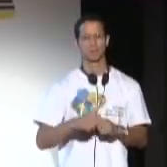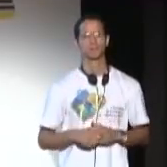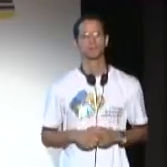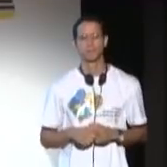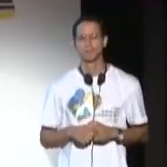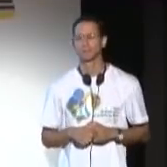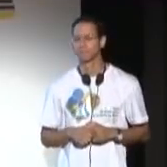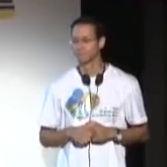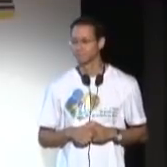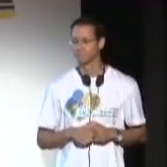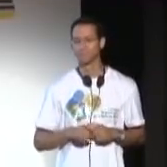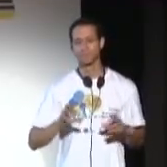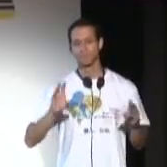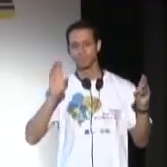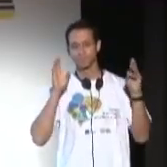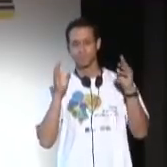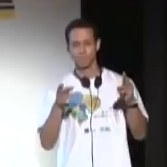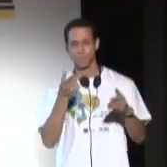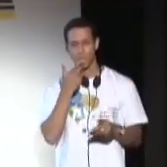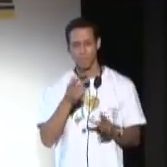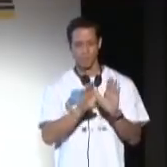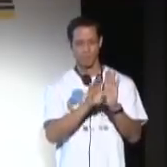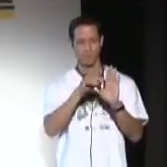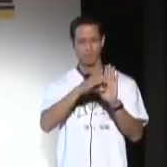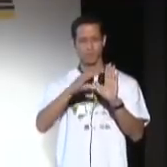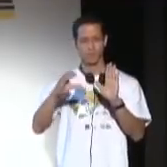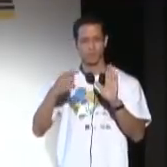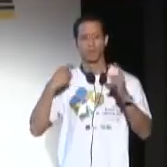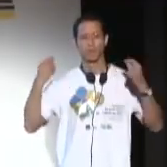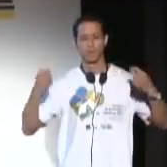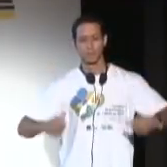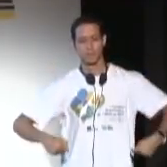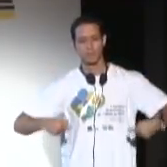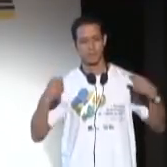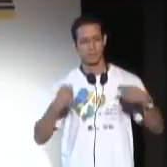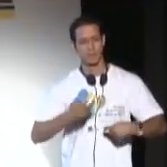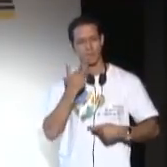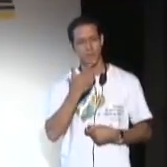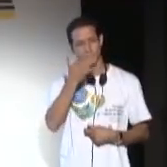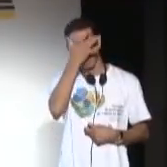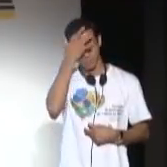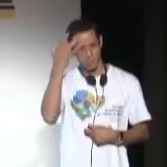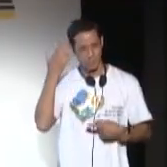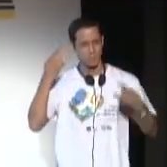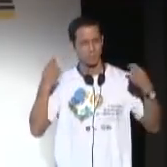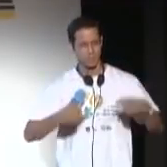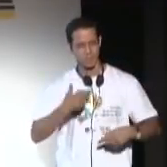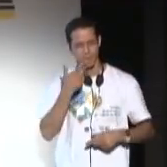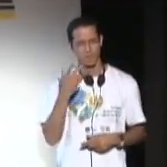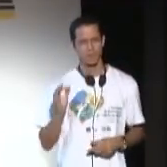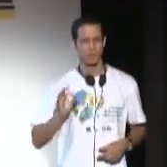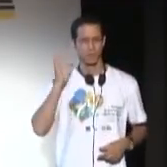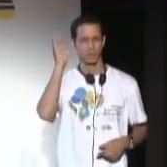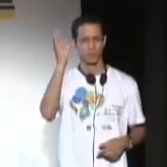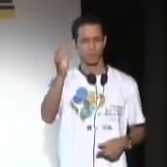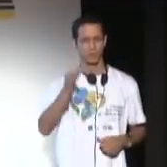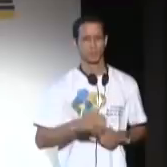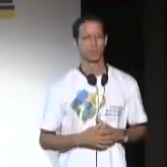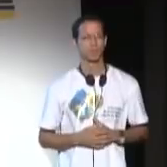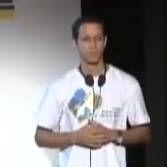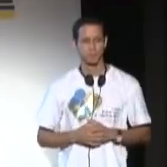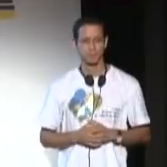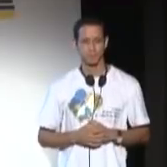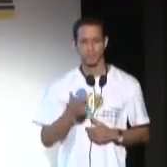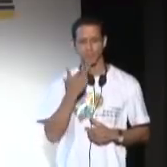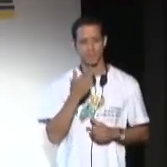chamar bastante atenção que, quando falamos de BNCC, precisamos falar de pessoas e precisamos falar de futuro. Ninguém vai falar